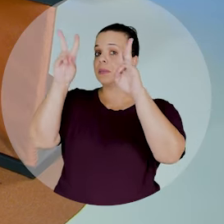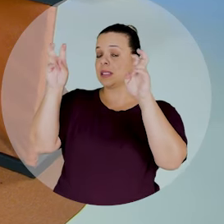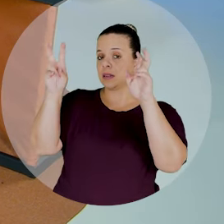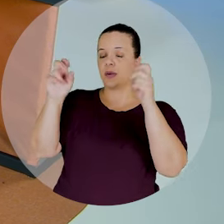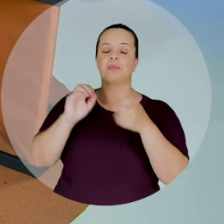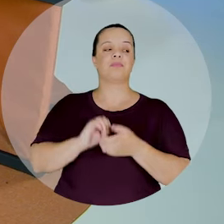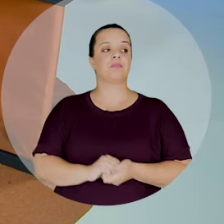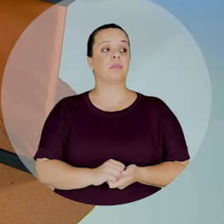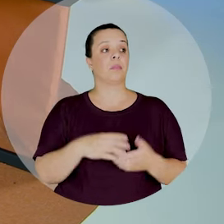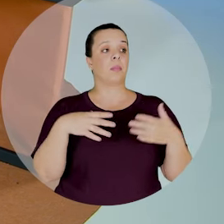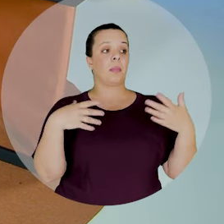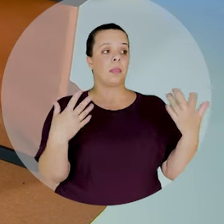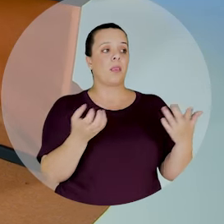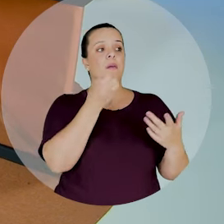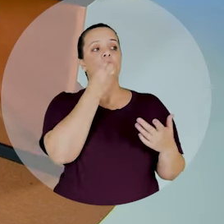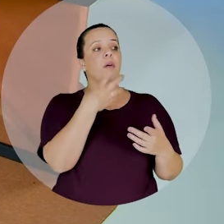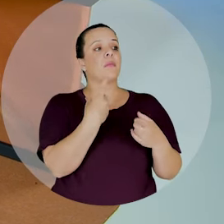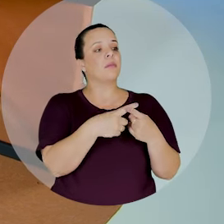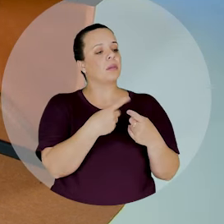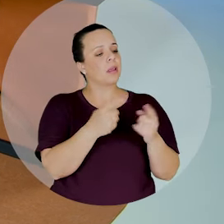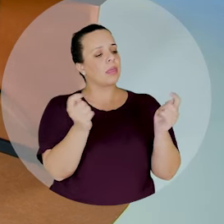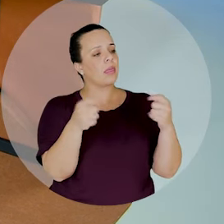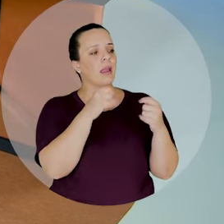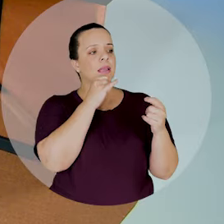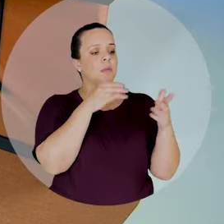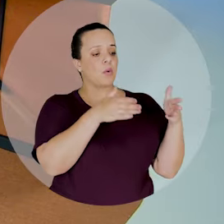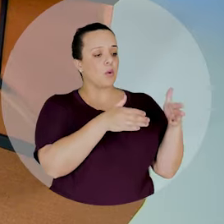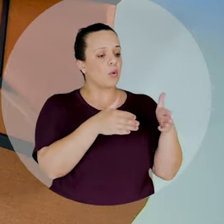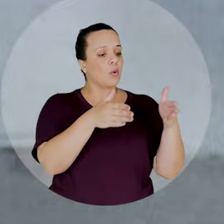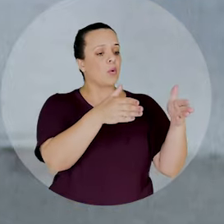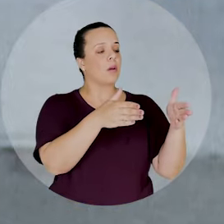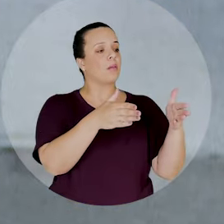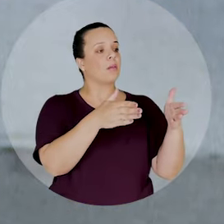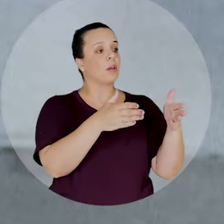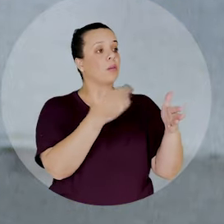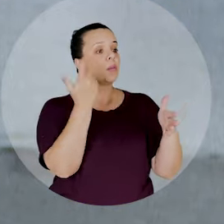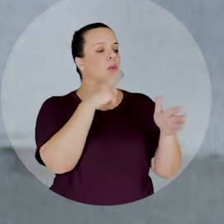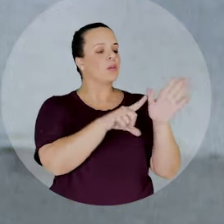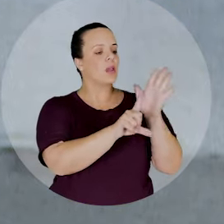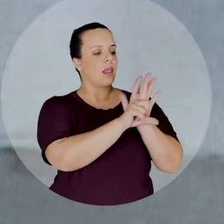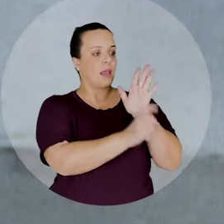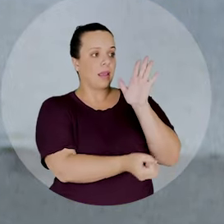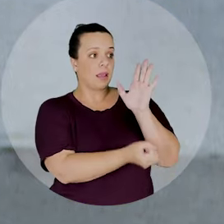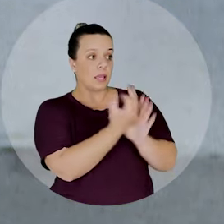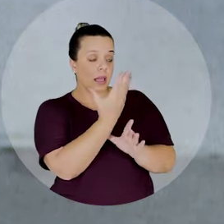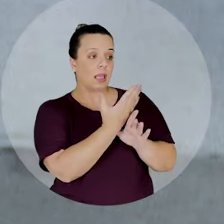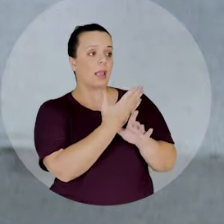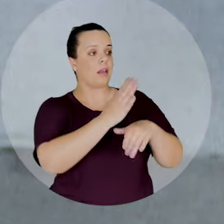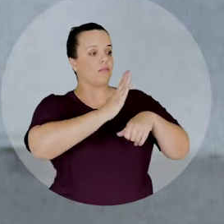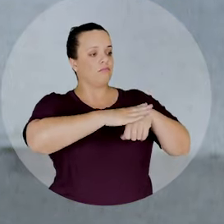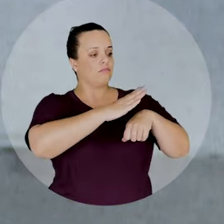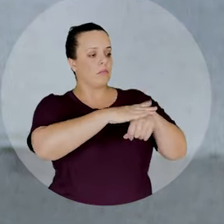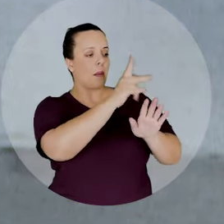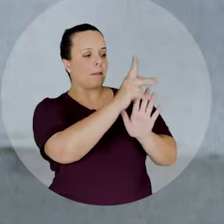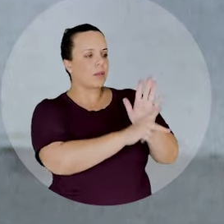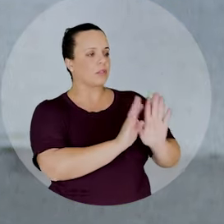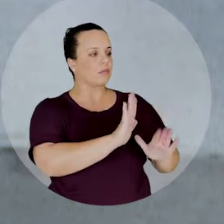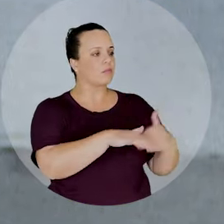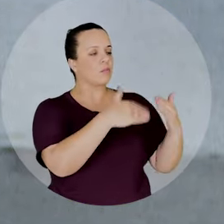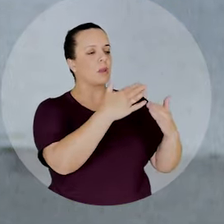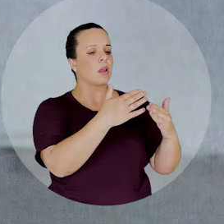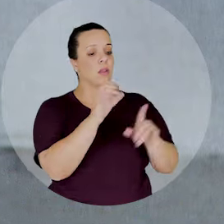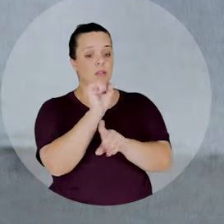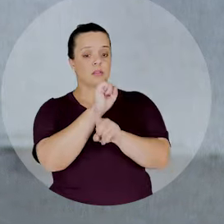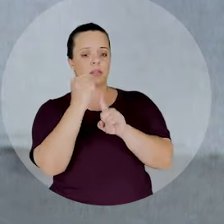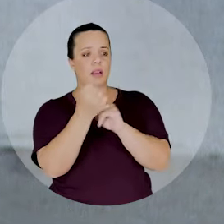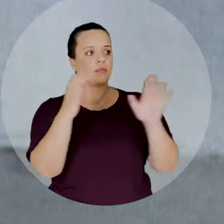temática? A principal vantagem é, com certeza, estreitar esse caminho do processo de criação de leis e execução de projetos com